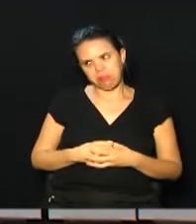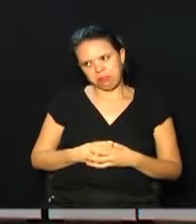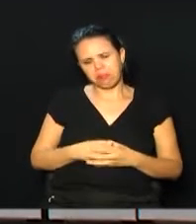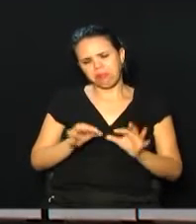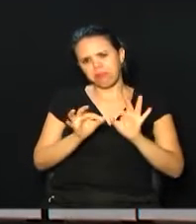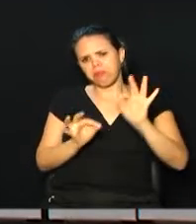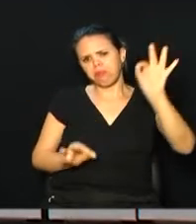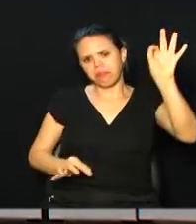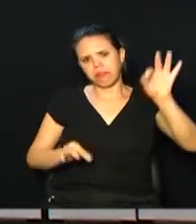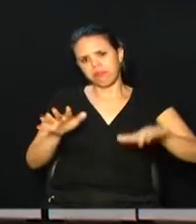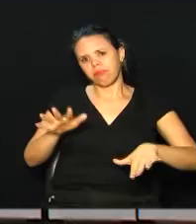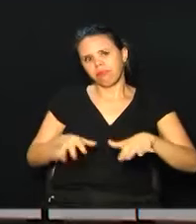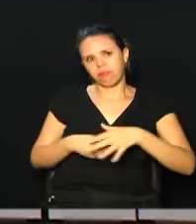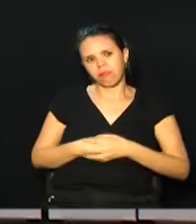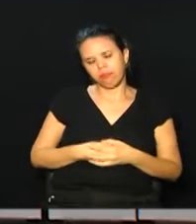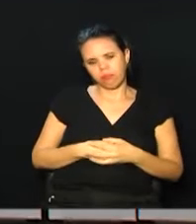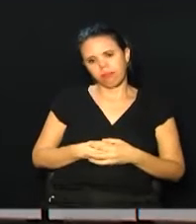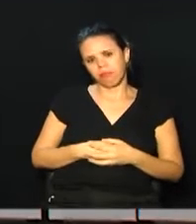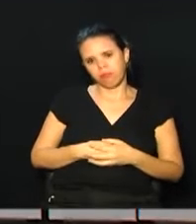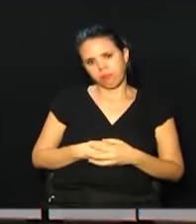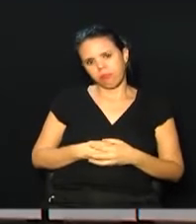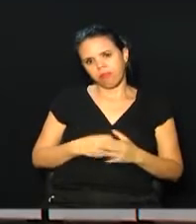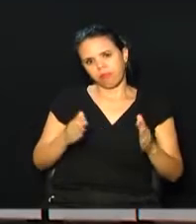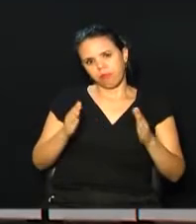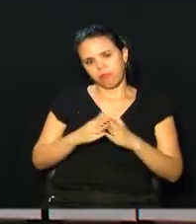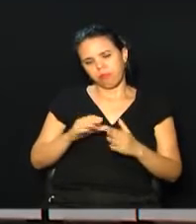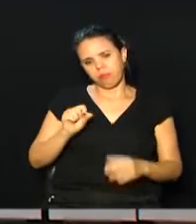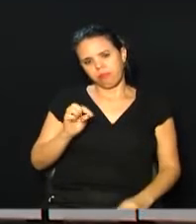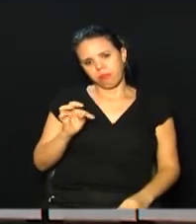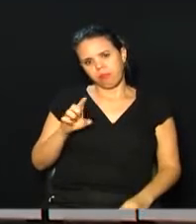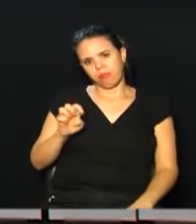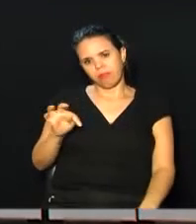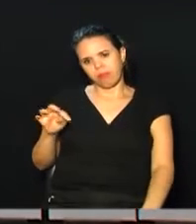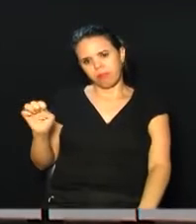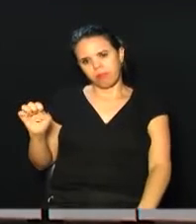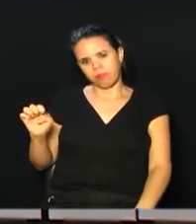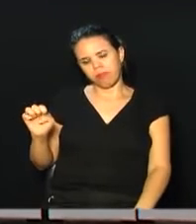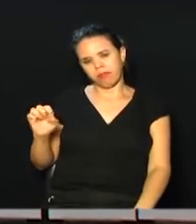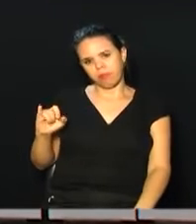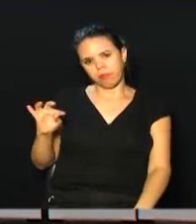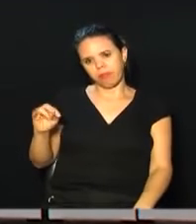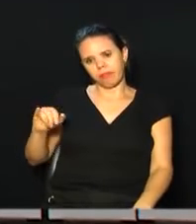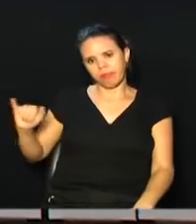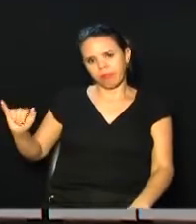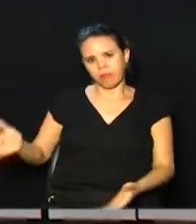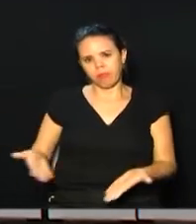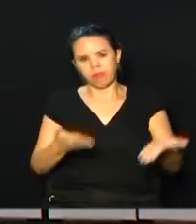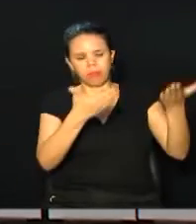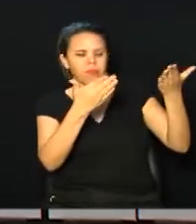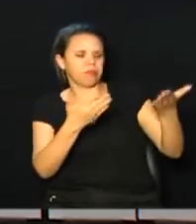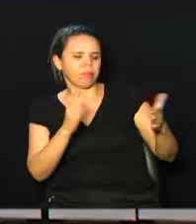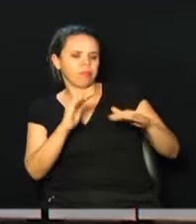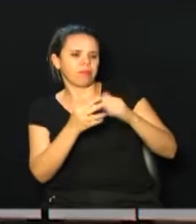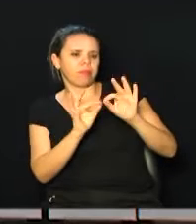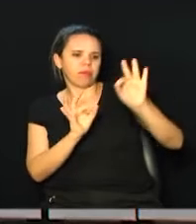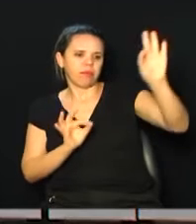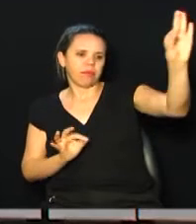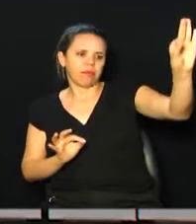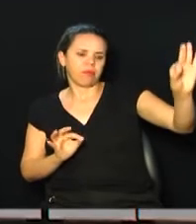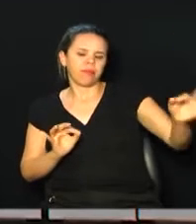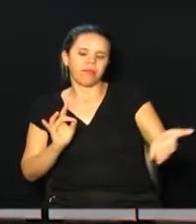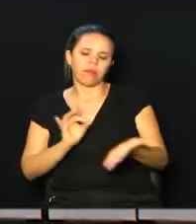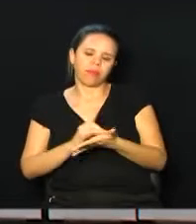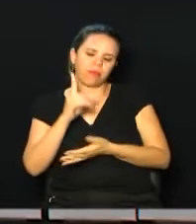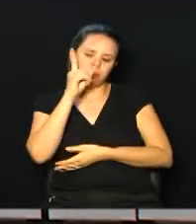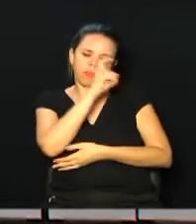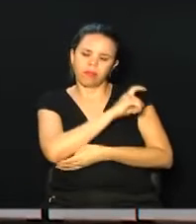às vezes, tá? Para quem, por exemplo, mora no Satélite Íris e até o Parque Itajaí, ou Florença e até o Itajaí, é realmente um